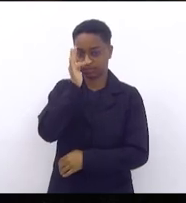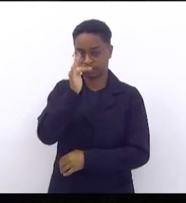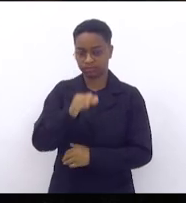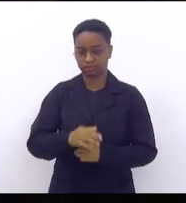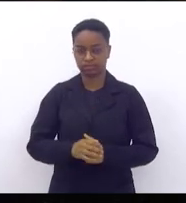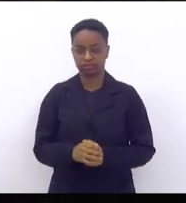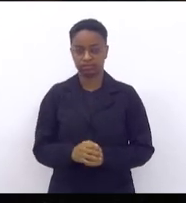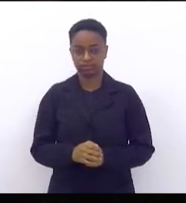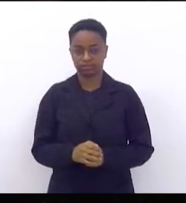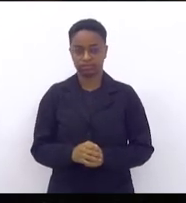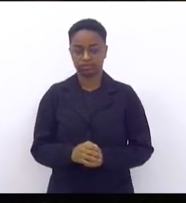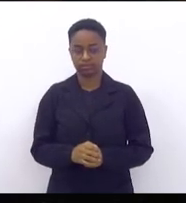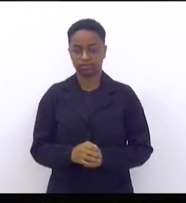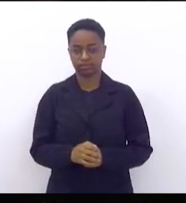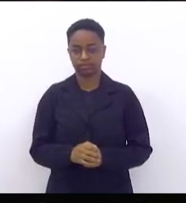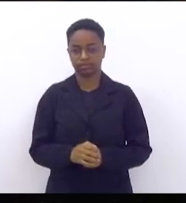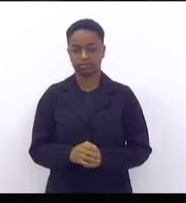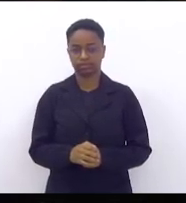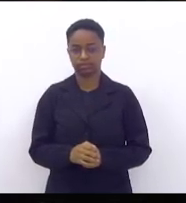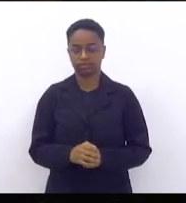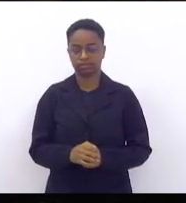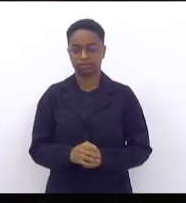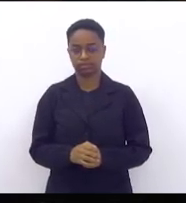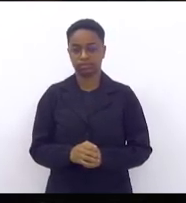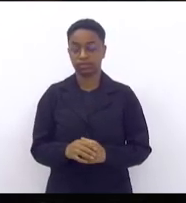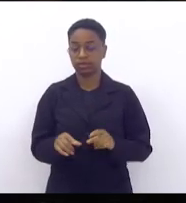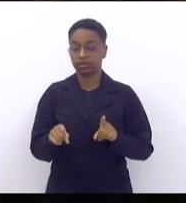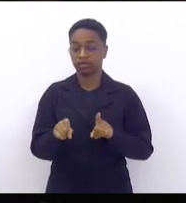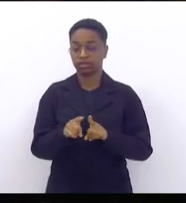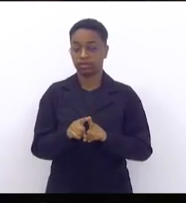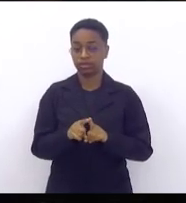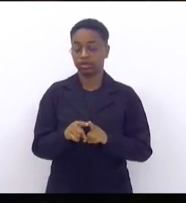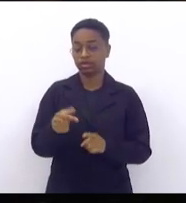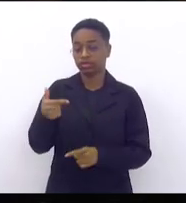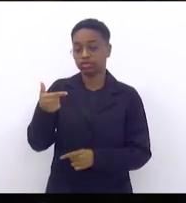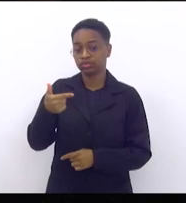E já no segundo mês da primavera,